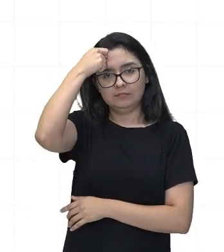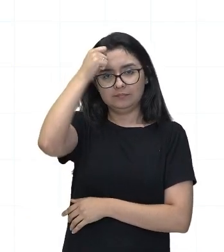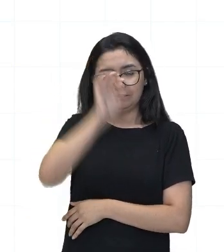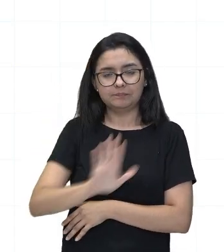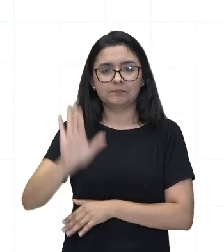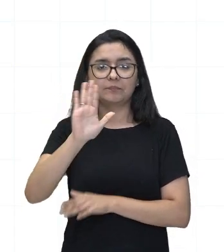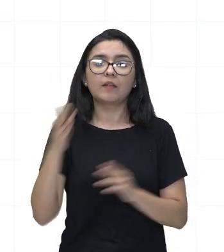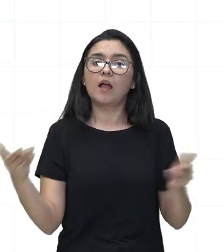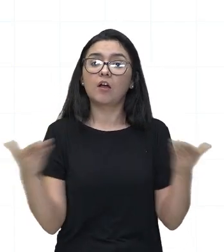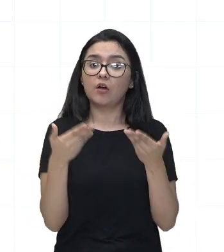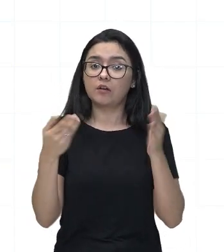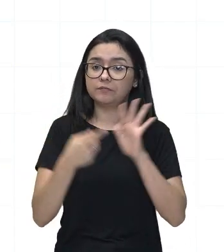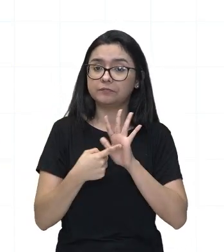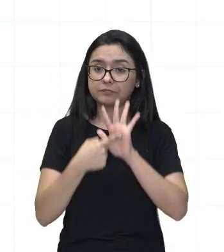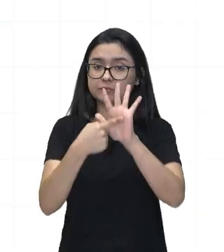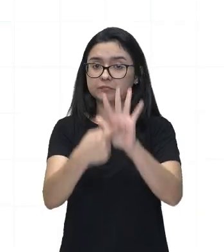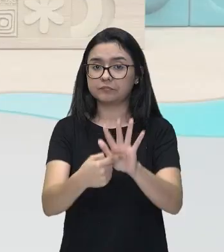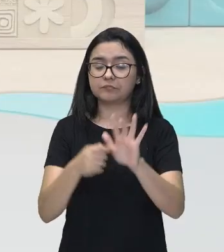agora